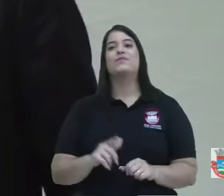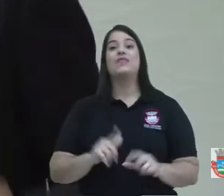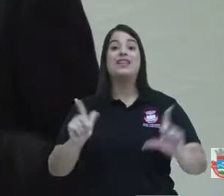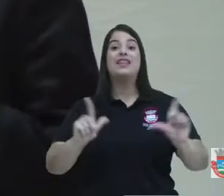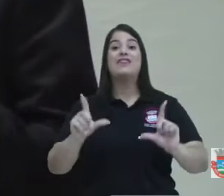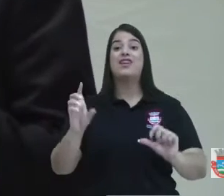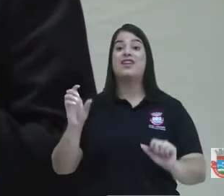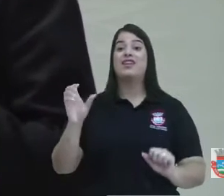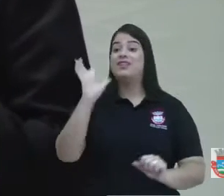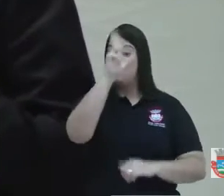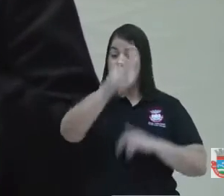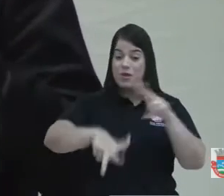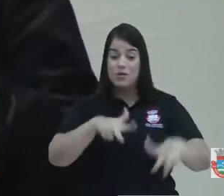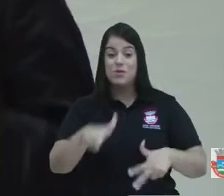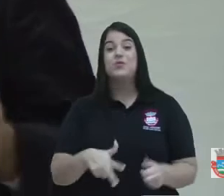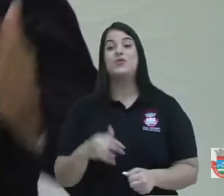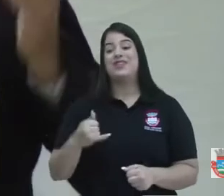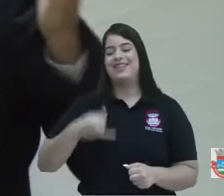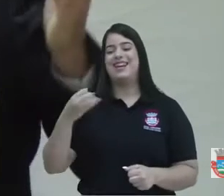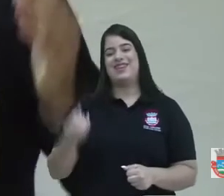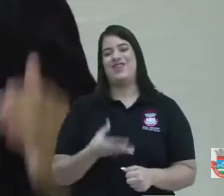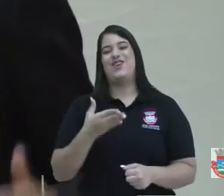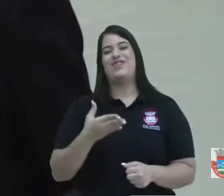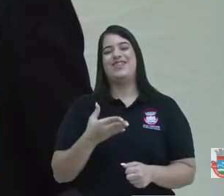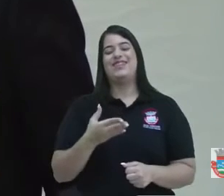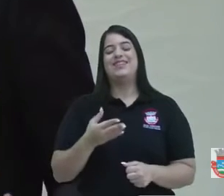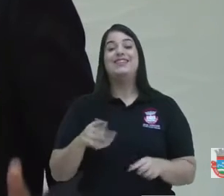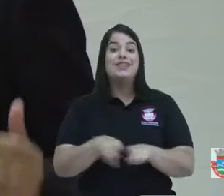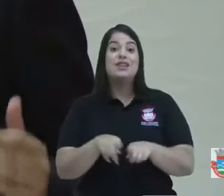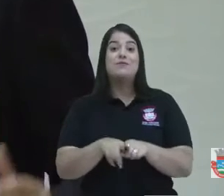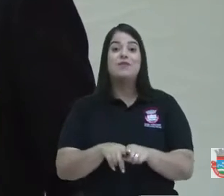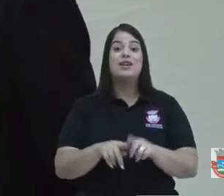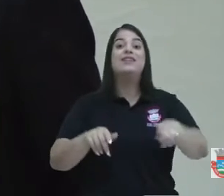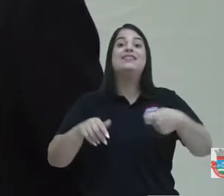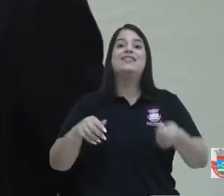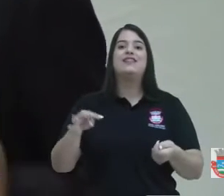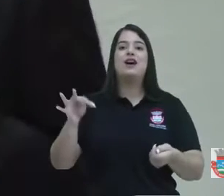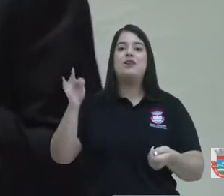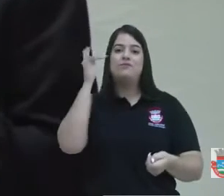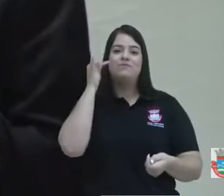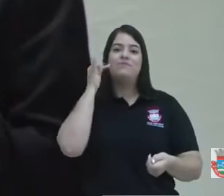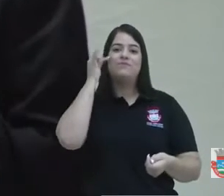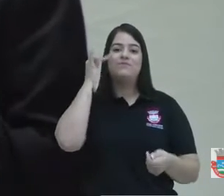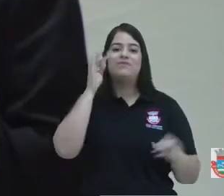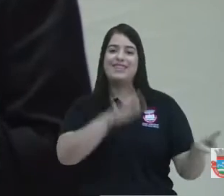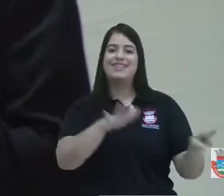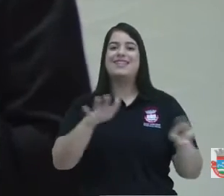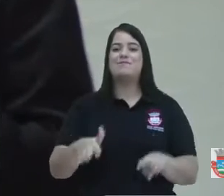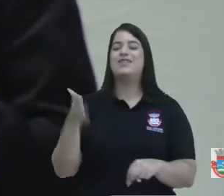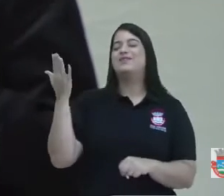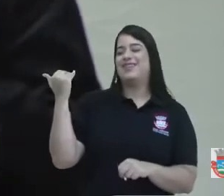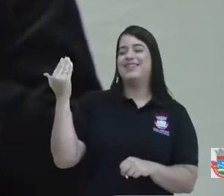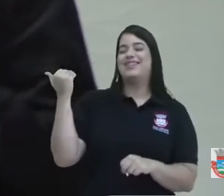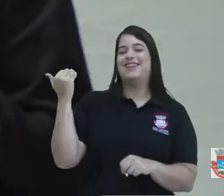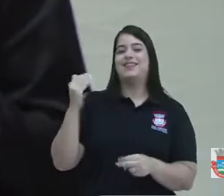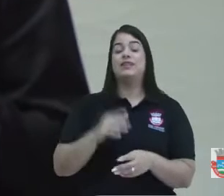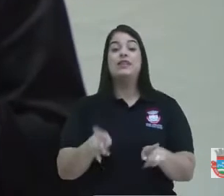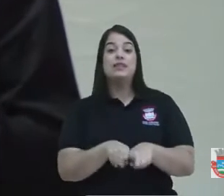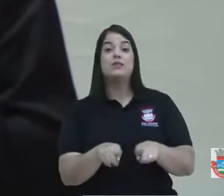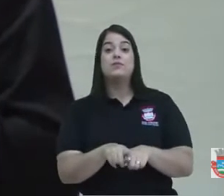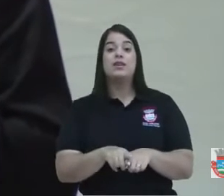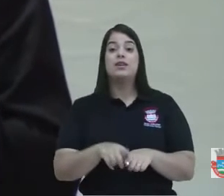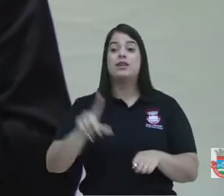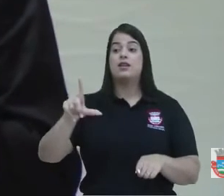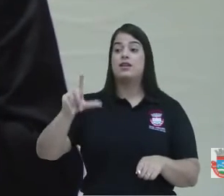TV SB Una, né, fazendo mais um ano de vida, a Tatla, que foi semana passada, seu aniversário, a Léo, meu